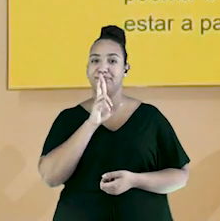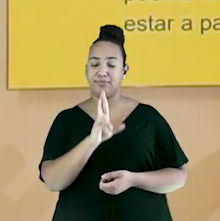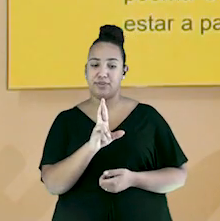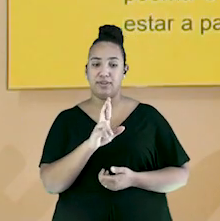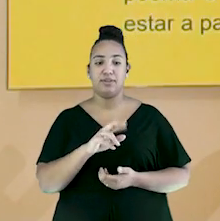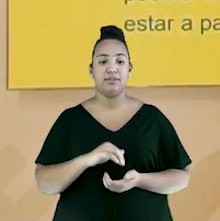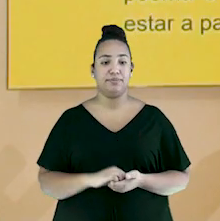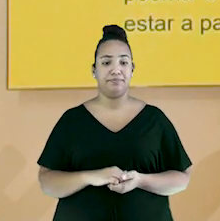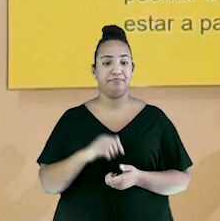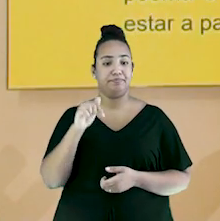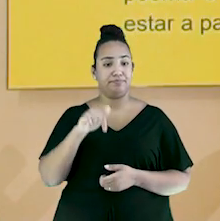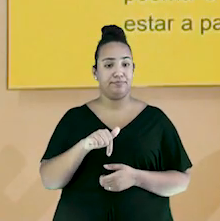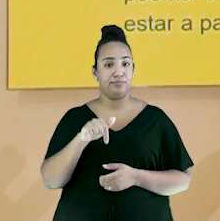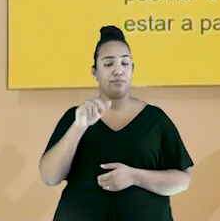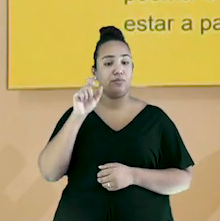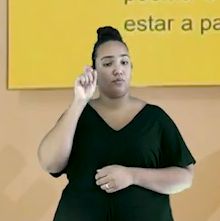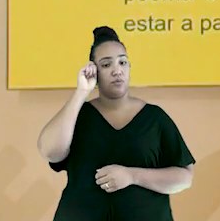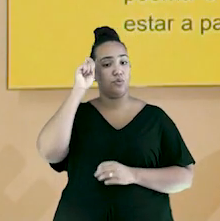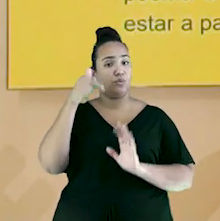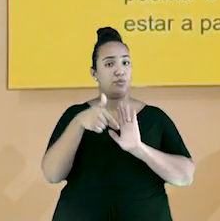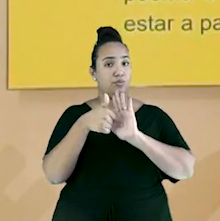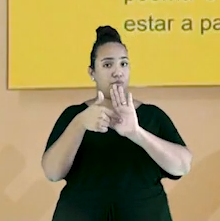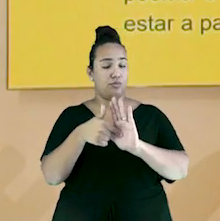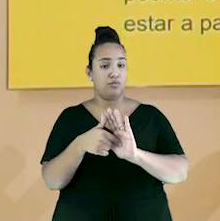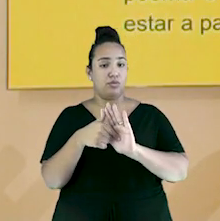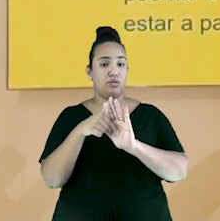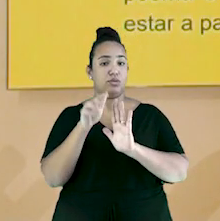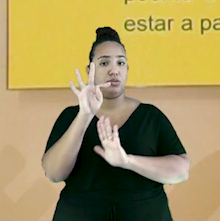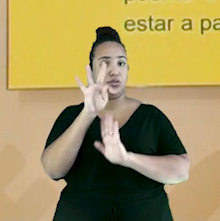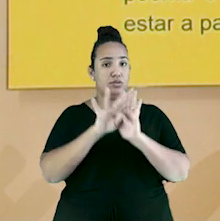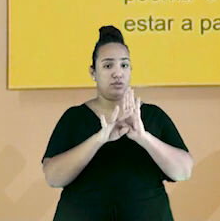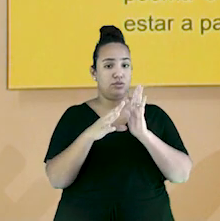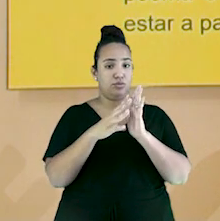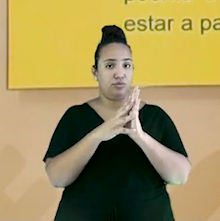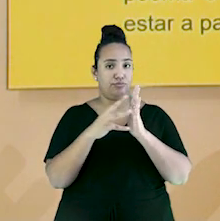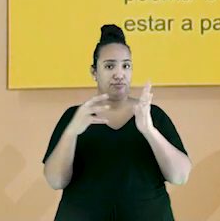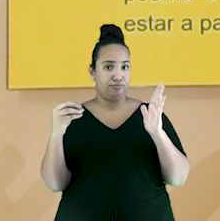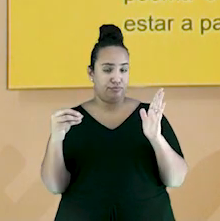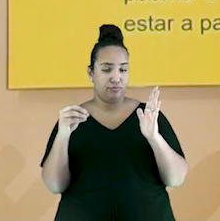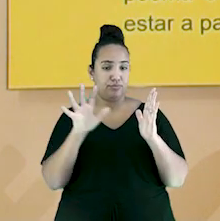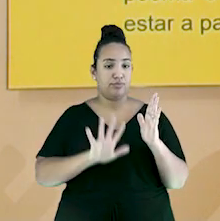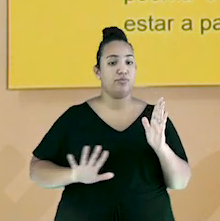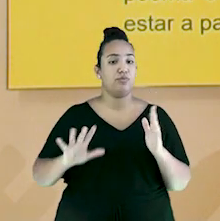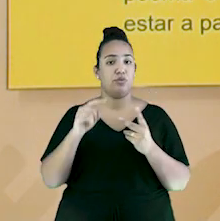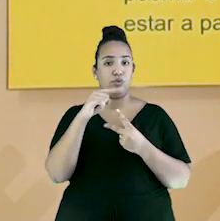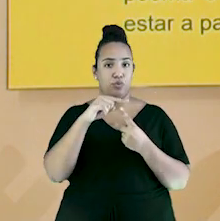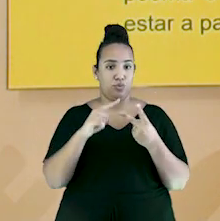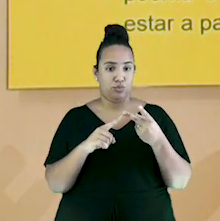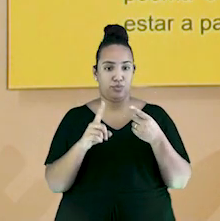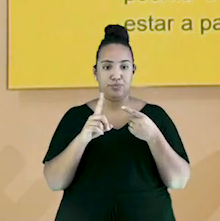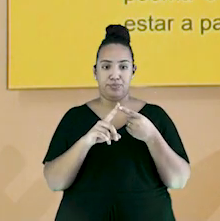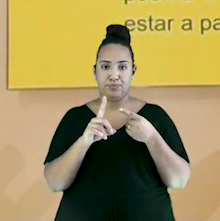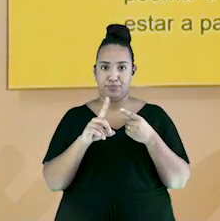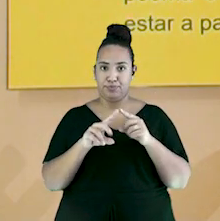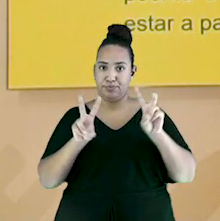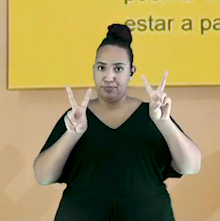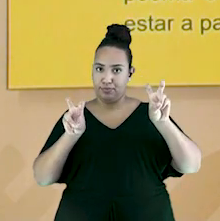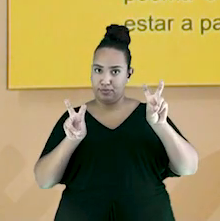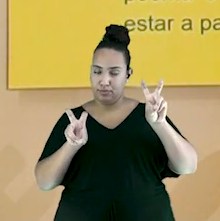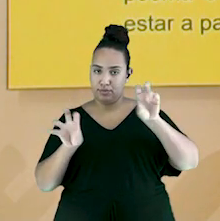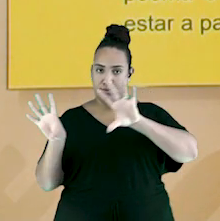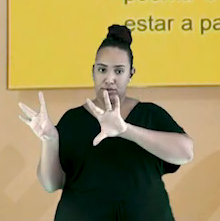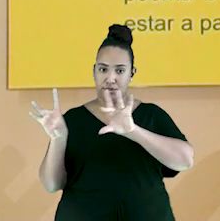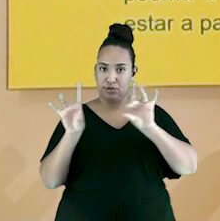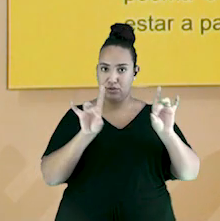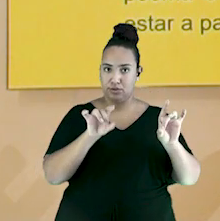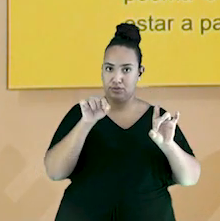Resposta da questão 2. A obra de Carlos apresenta 2 tipos de intertextualidade. A citação direta, devido ao passarinho citar o poema